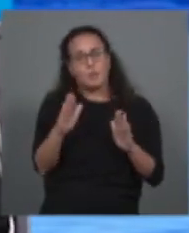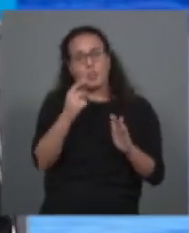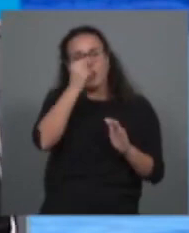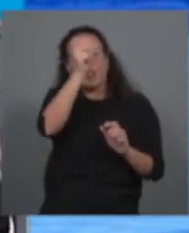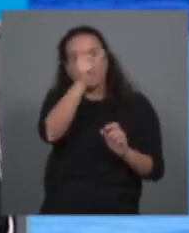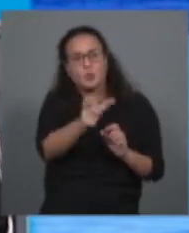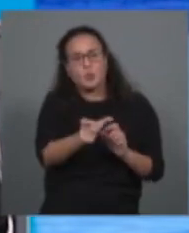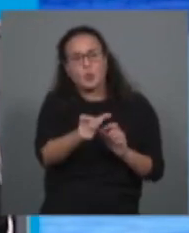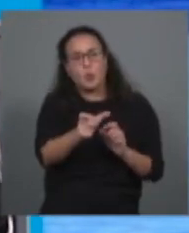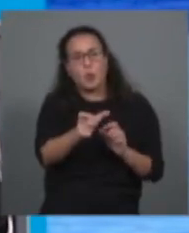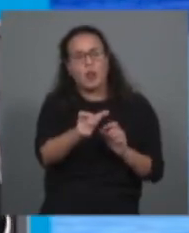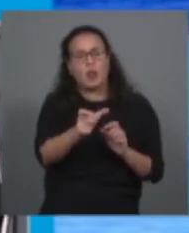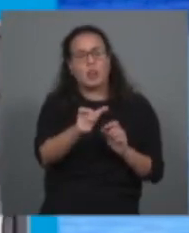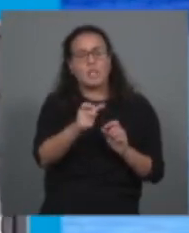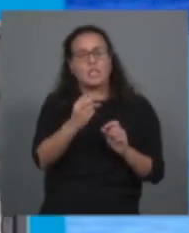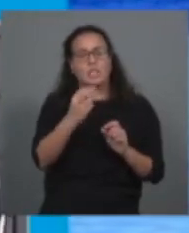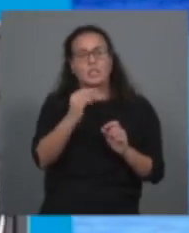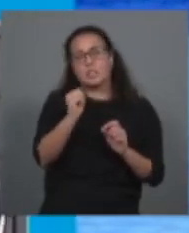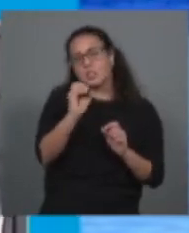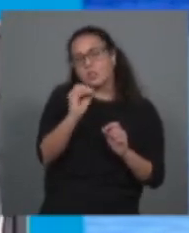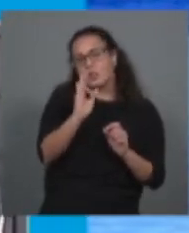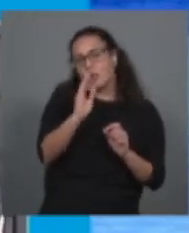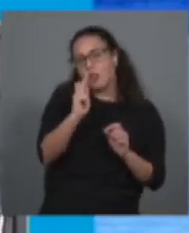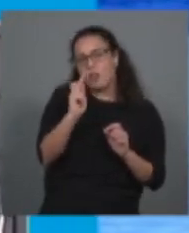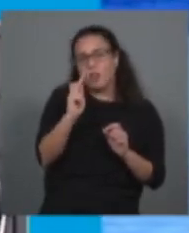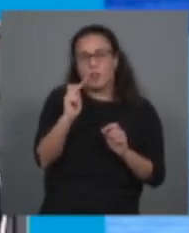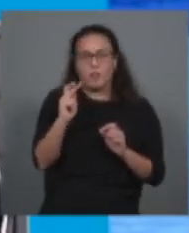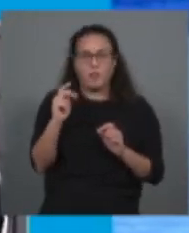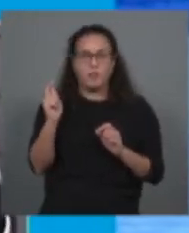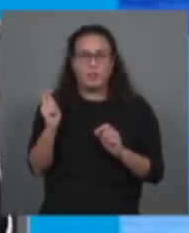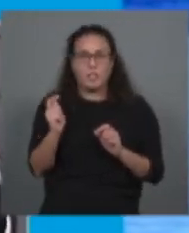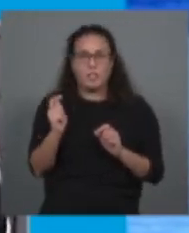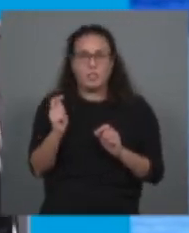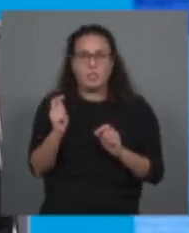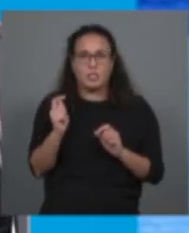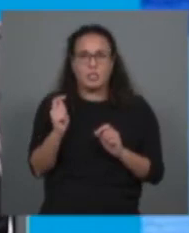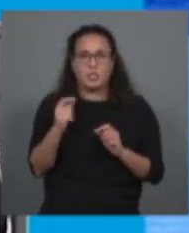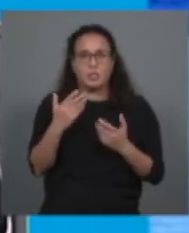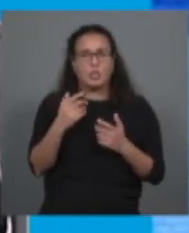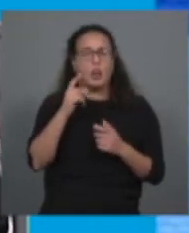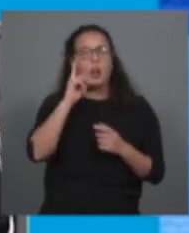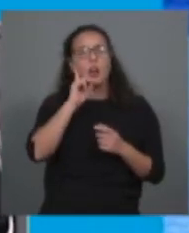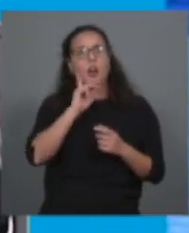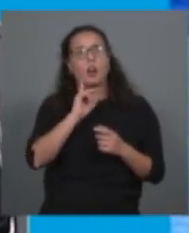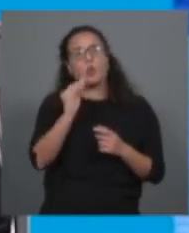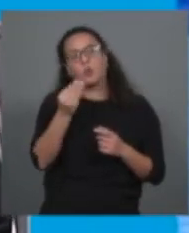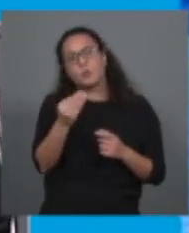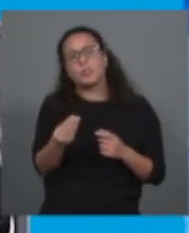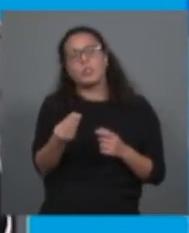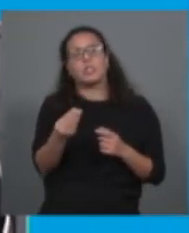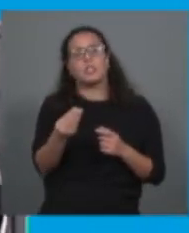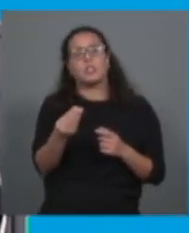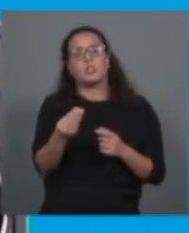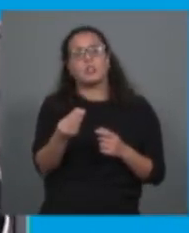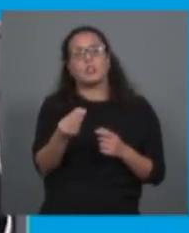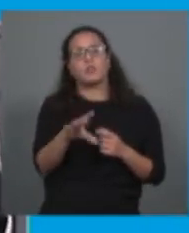violência, aquilo que sente, mesmo quando o que sente não é muito consciente. Isto acontece, por exemplo, com as meninas, com os adolescentes, que escolhem,